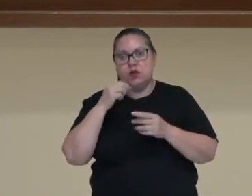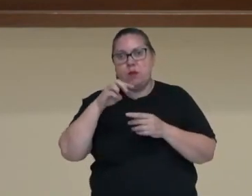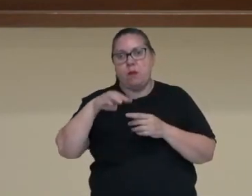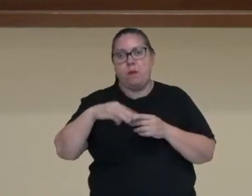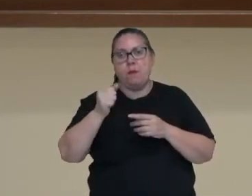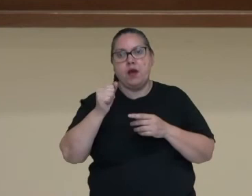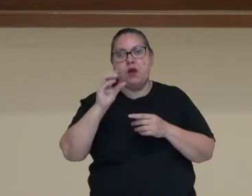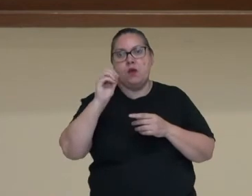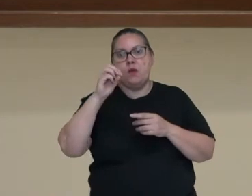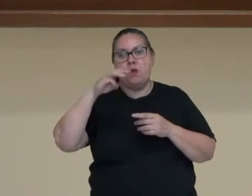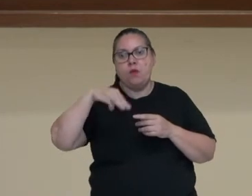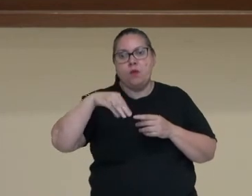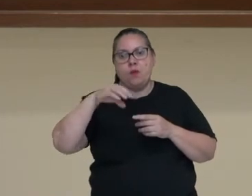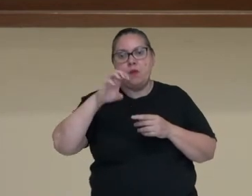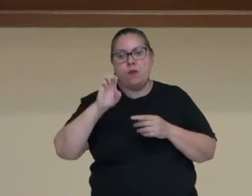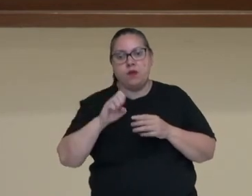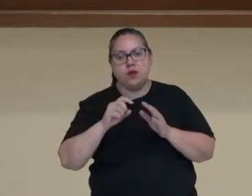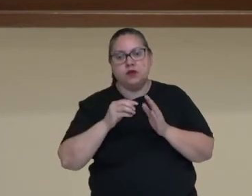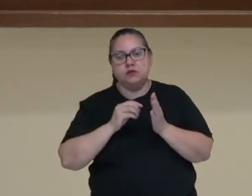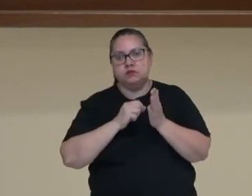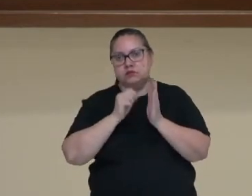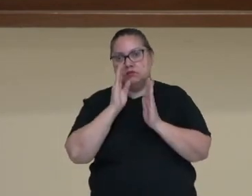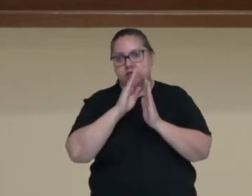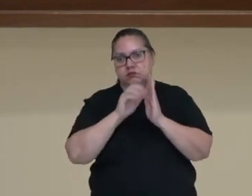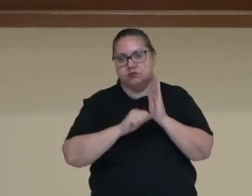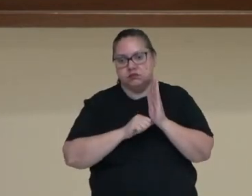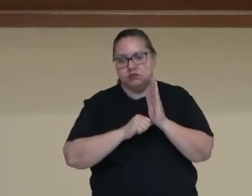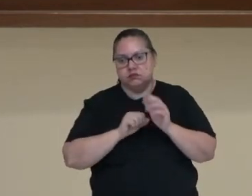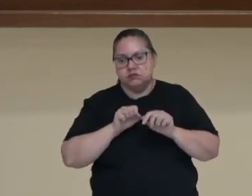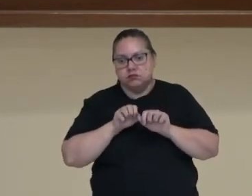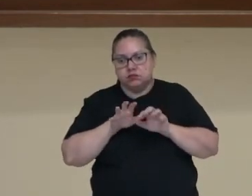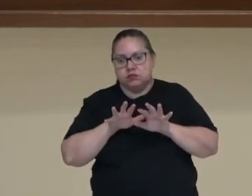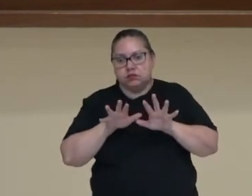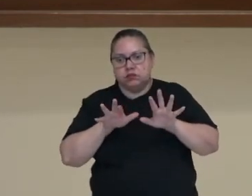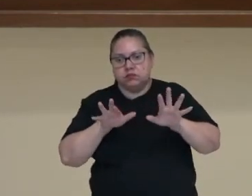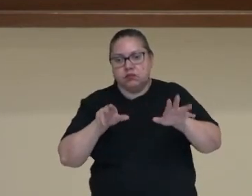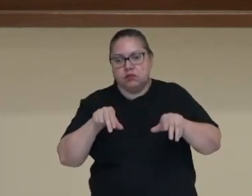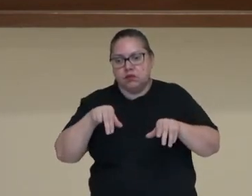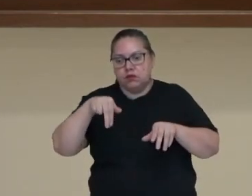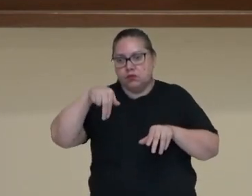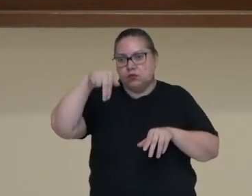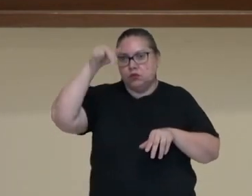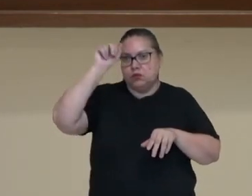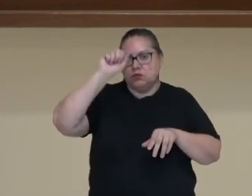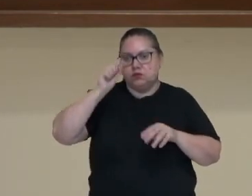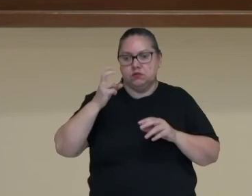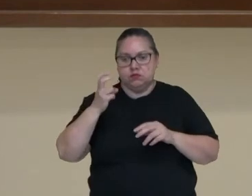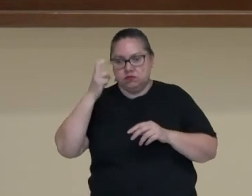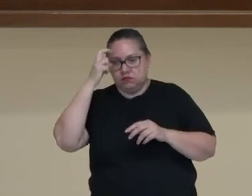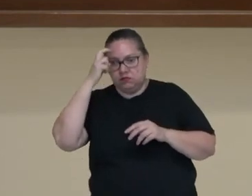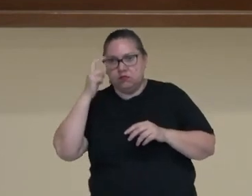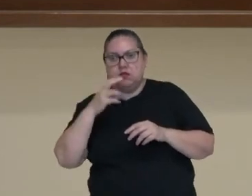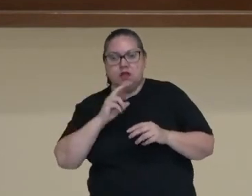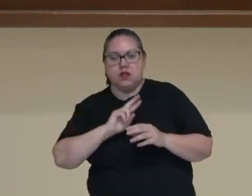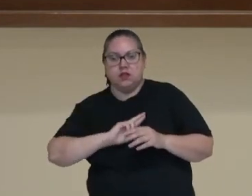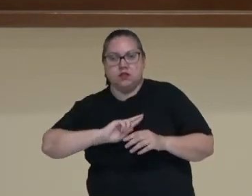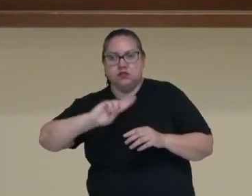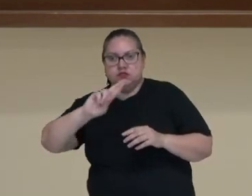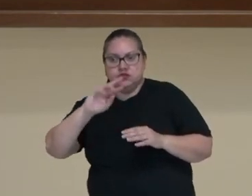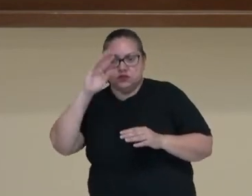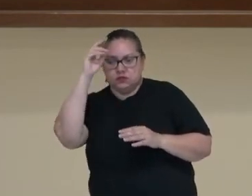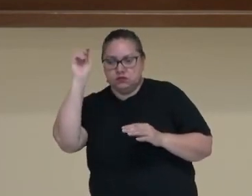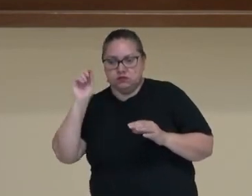os califas começam toda uma expansão territorial, passando pelo norte da África e levando a cultura, levando a religião,